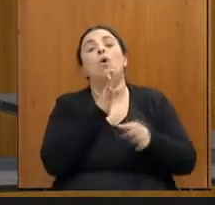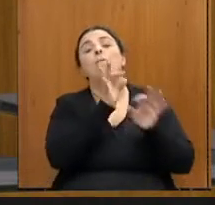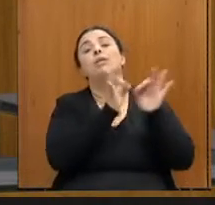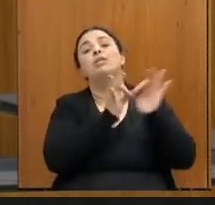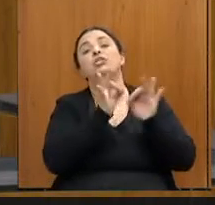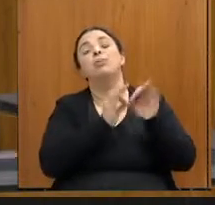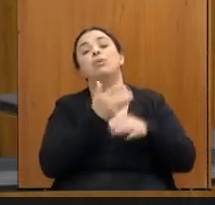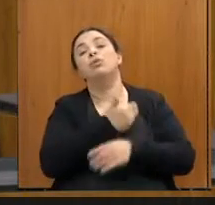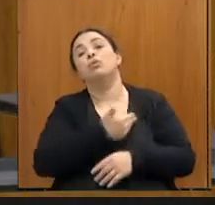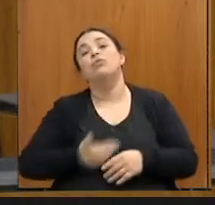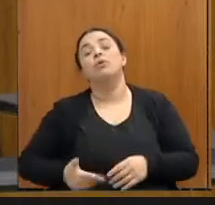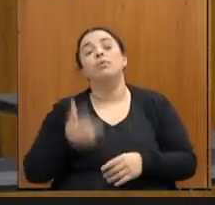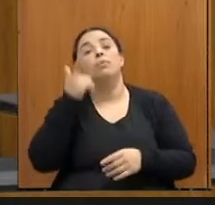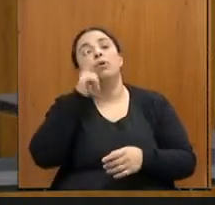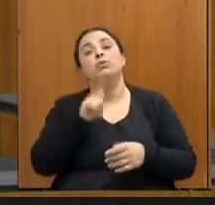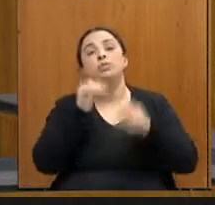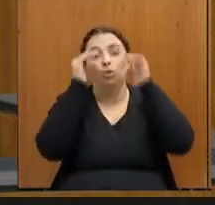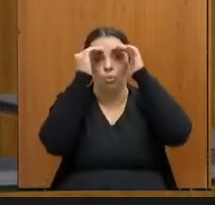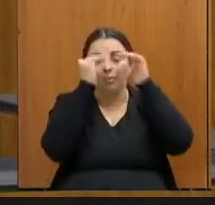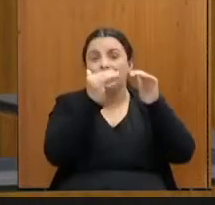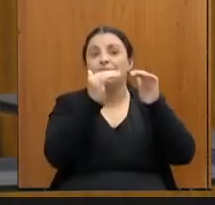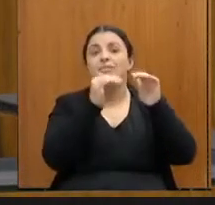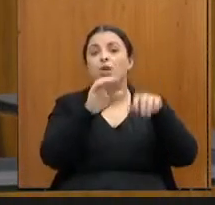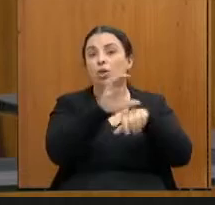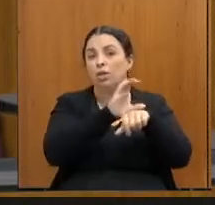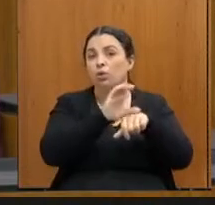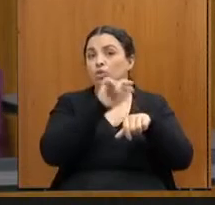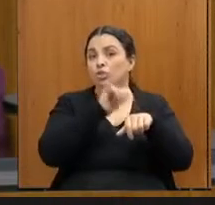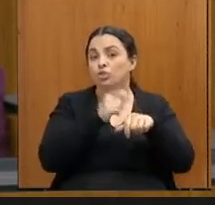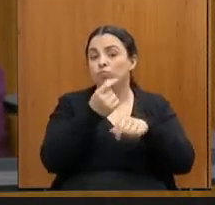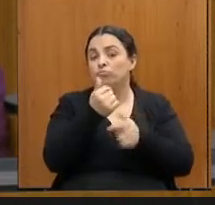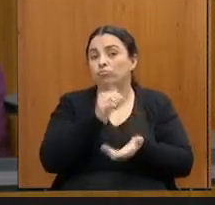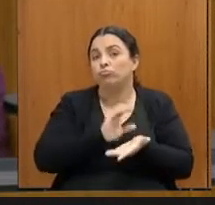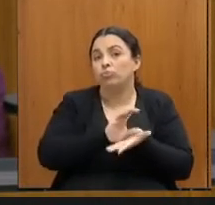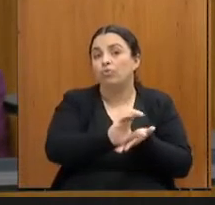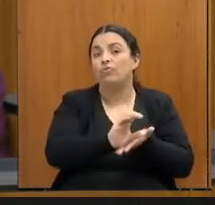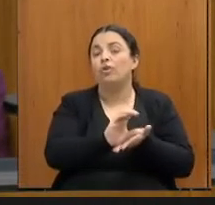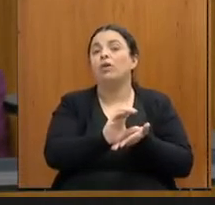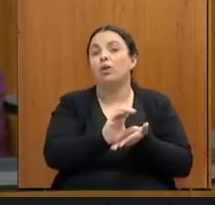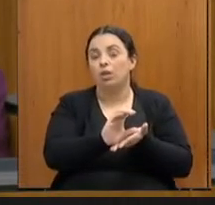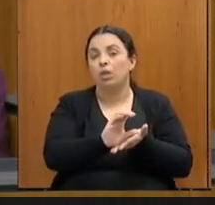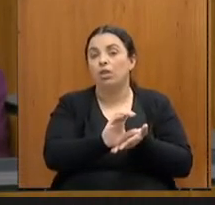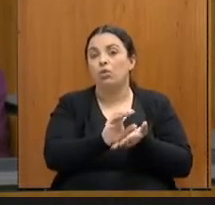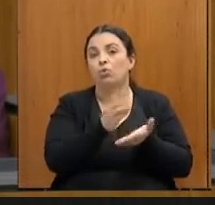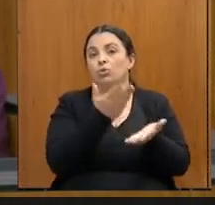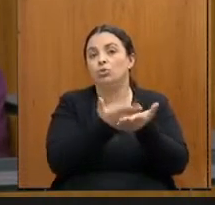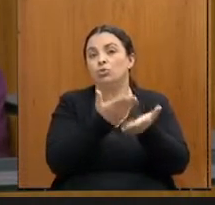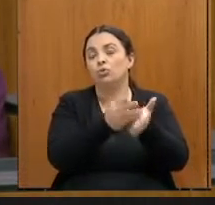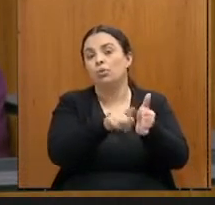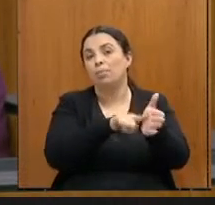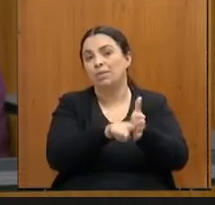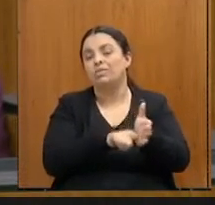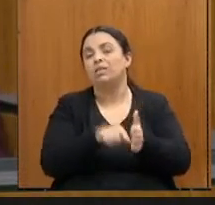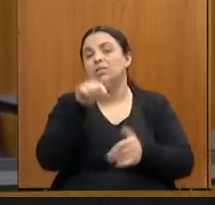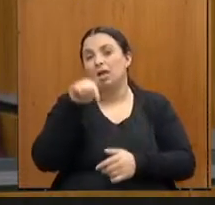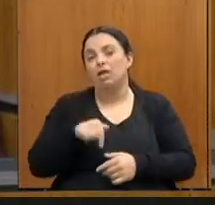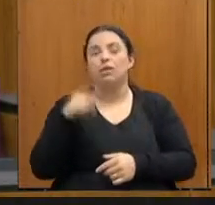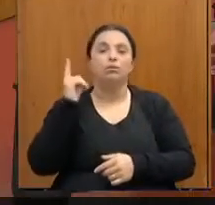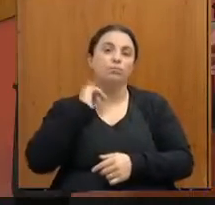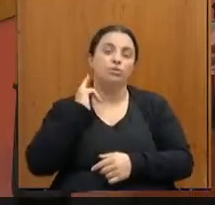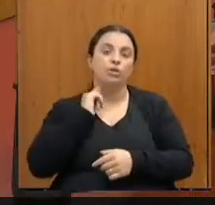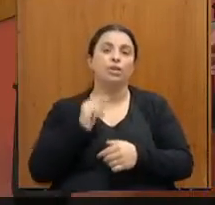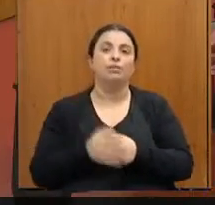do governo para conseguir cumprir a previsão constitucional de investimento é na no Amparo à pesquisa no nosso Estado